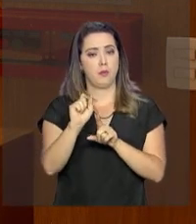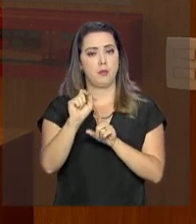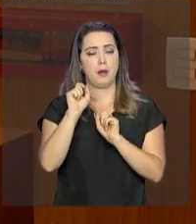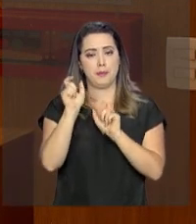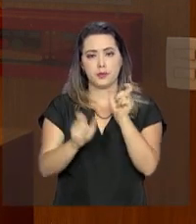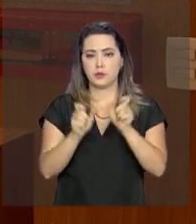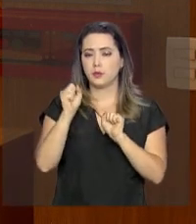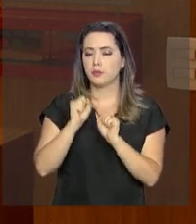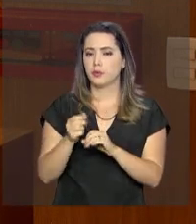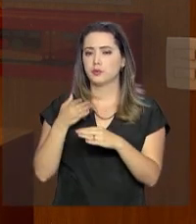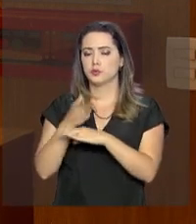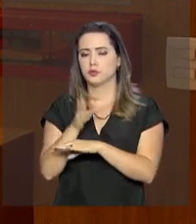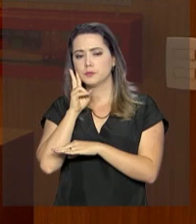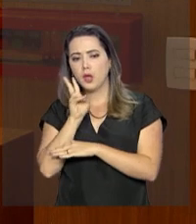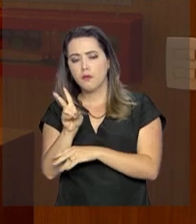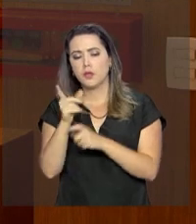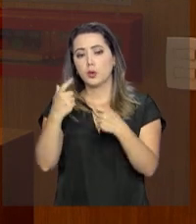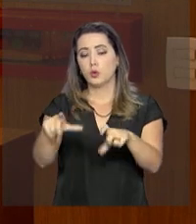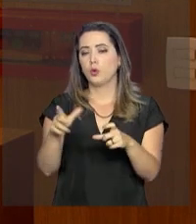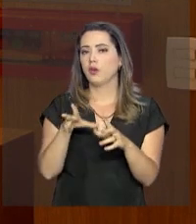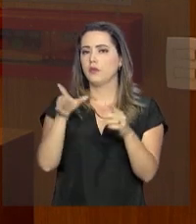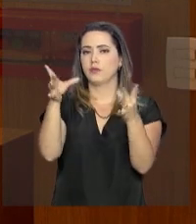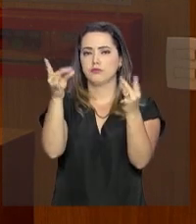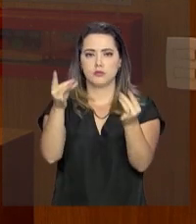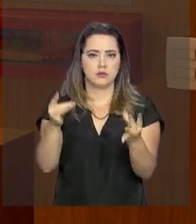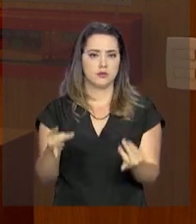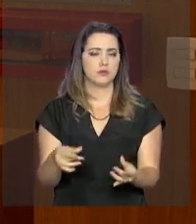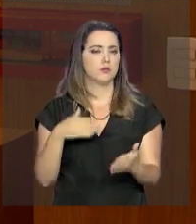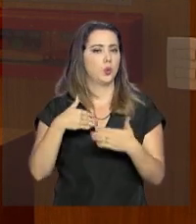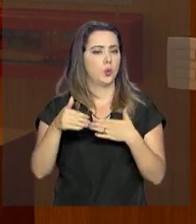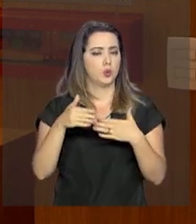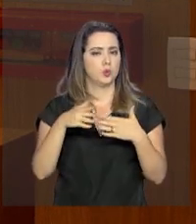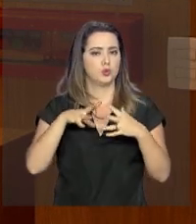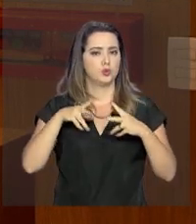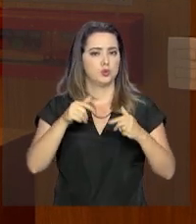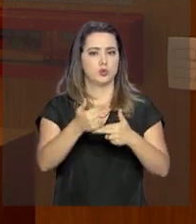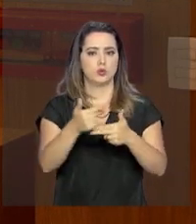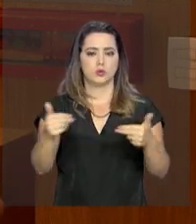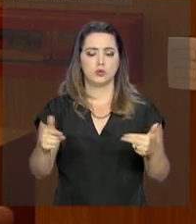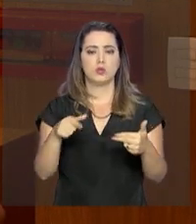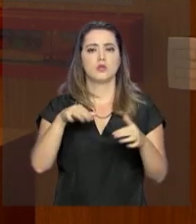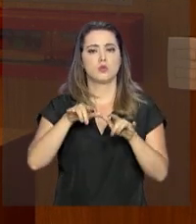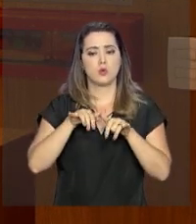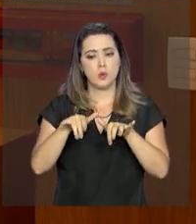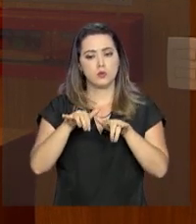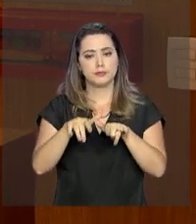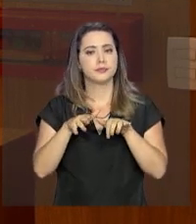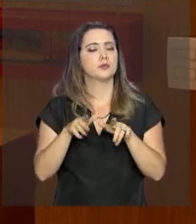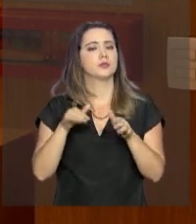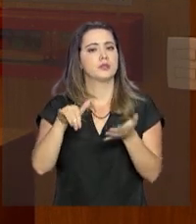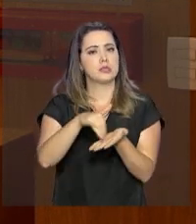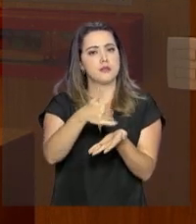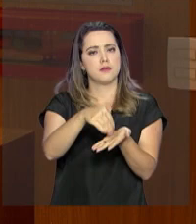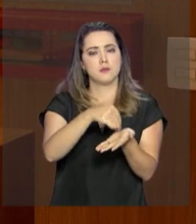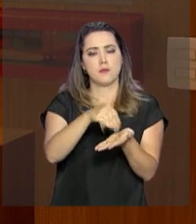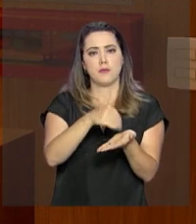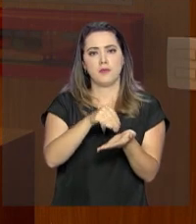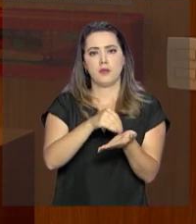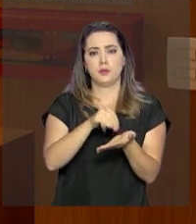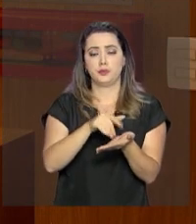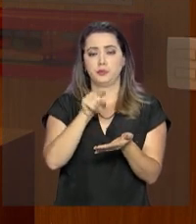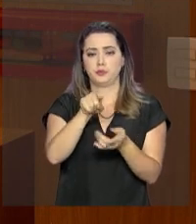local do destino consultar todos os dados cadastrados pelo estabelecimento isso é possível por meio do certificado digital